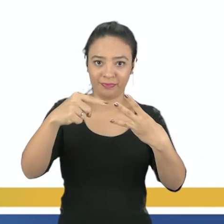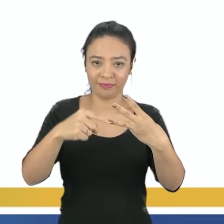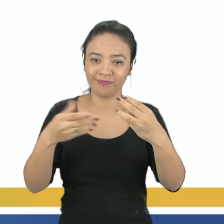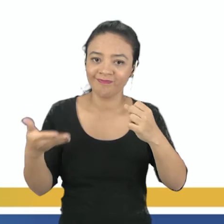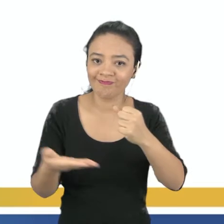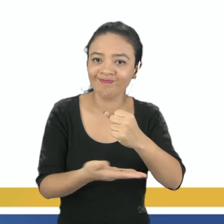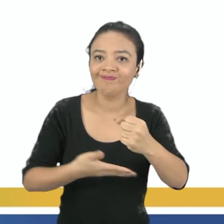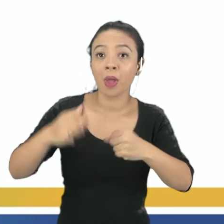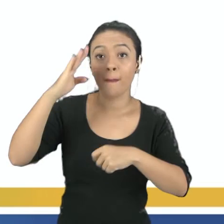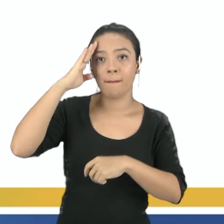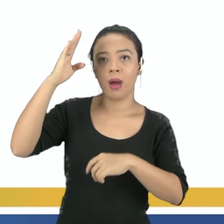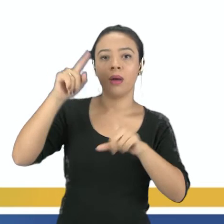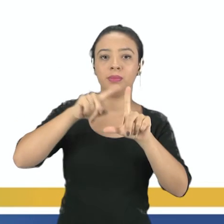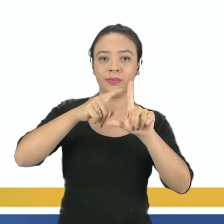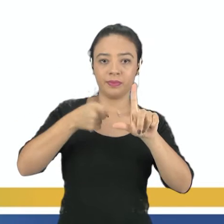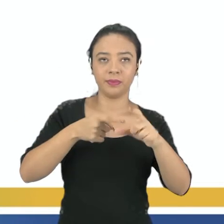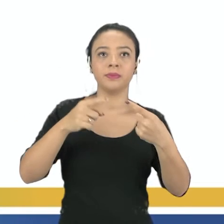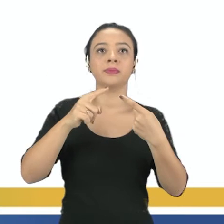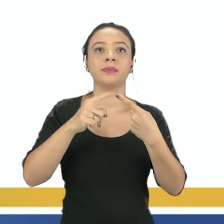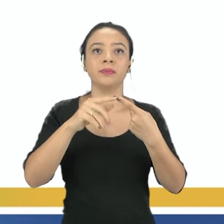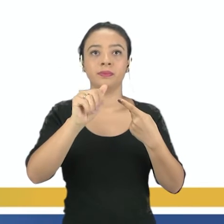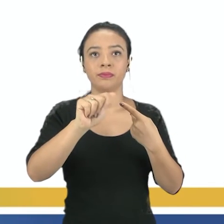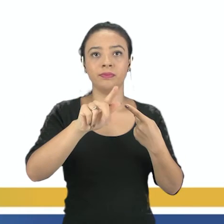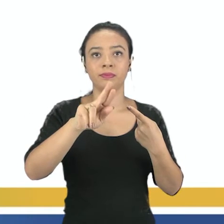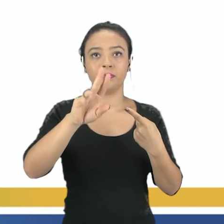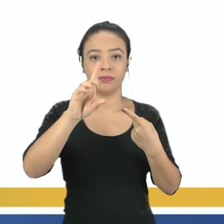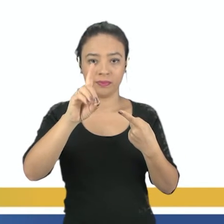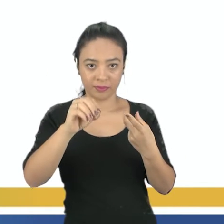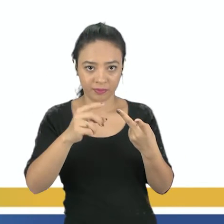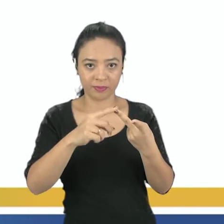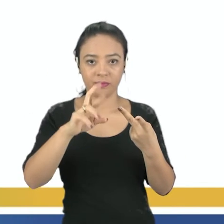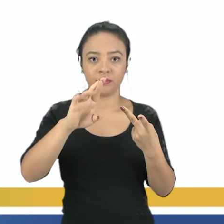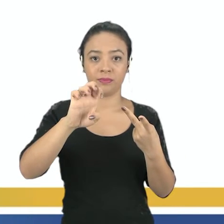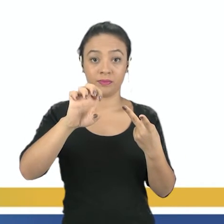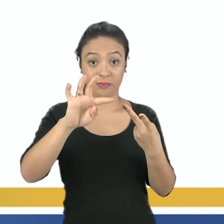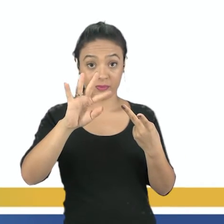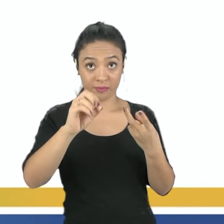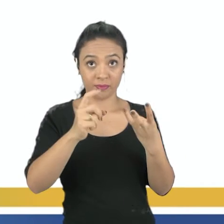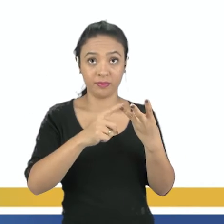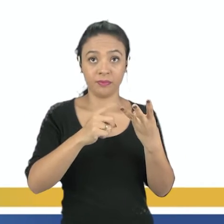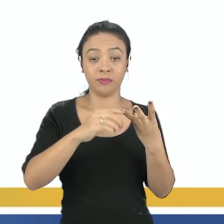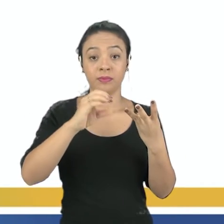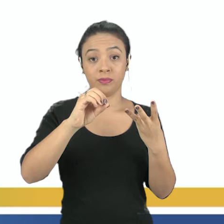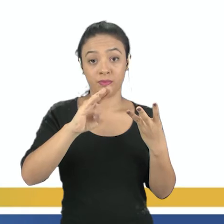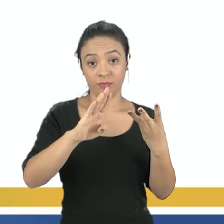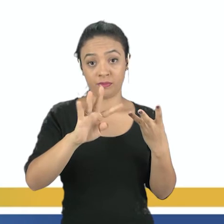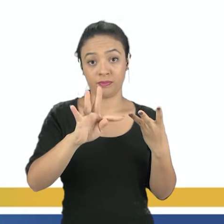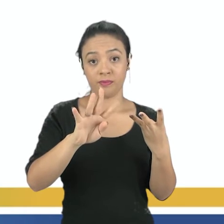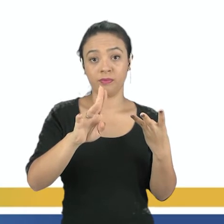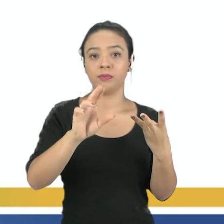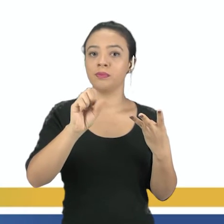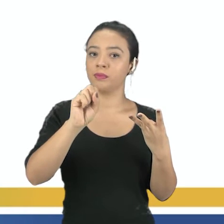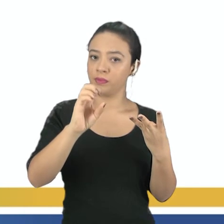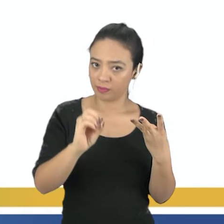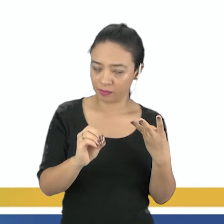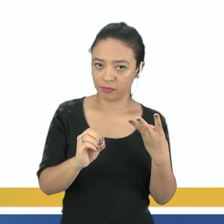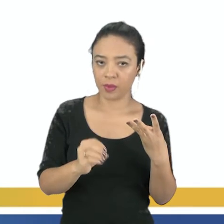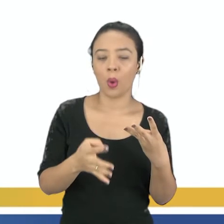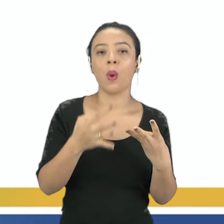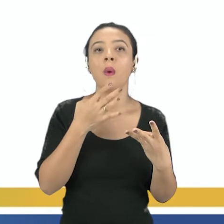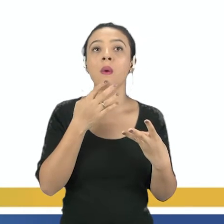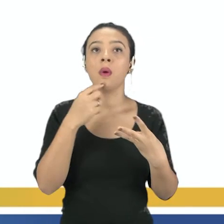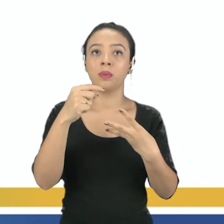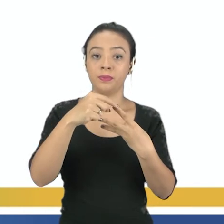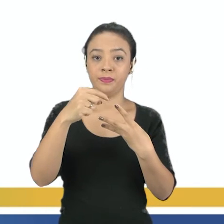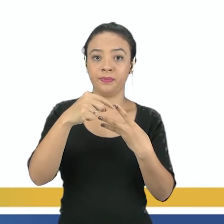três tipos básicos aí de anos que é o ângulo agudo o ângulo reto e o ângulo obtuso vamos conhecer um